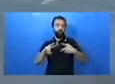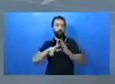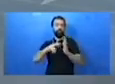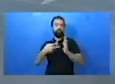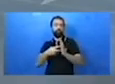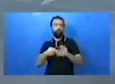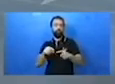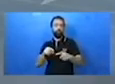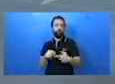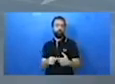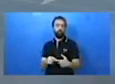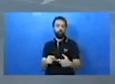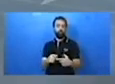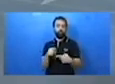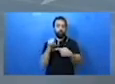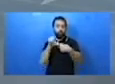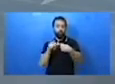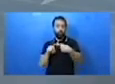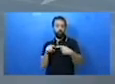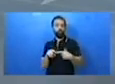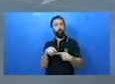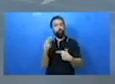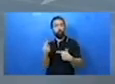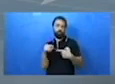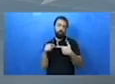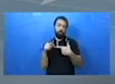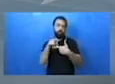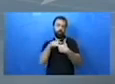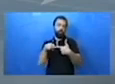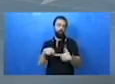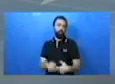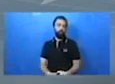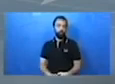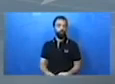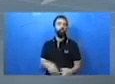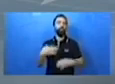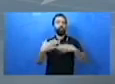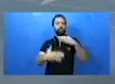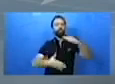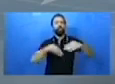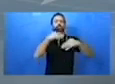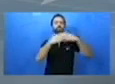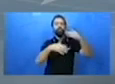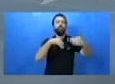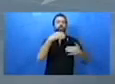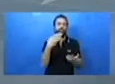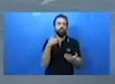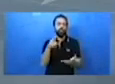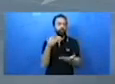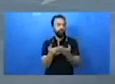significa divisão. Até mais para frente, quando vocês caminharem na vida acadêmica de vocês, vocês